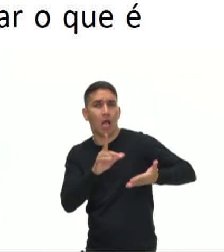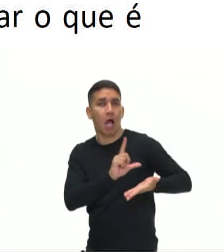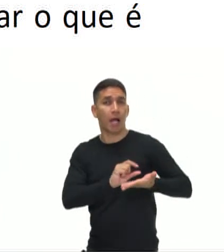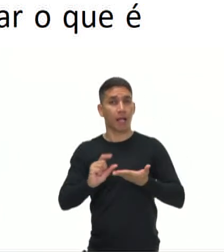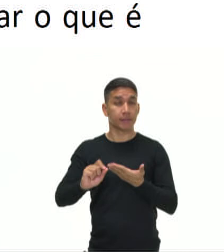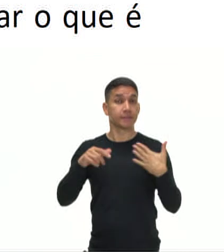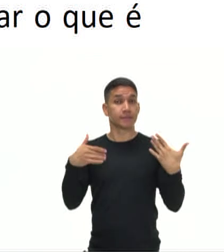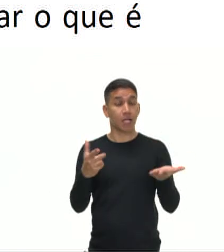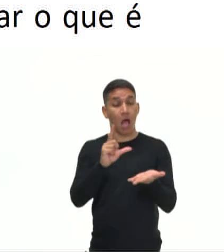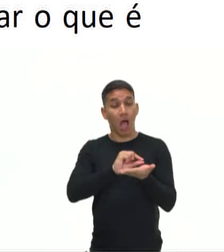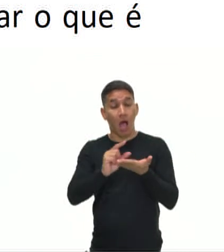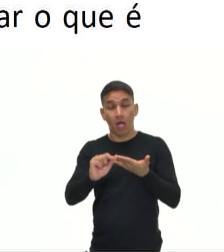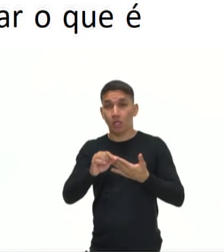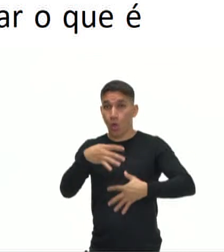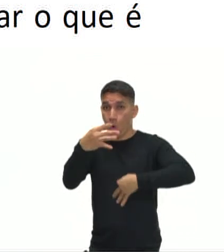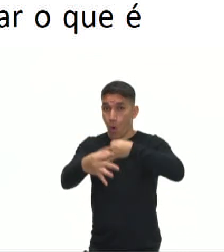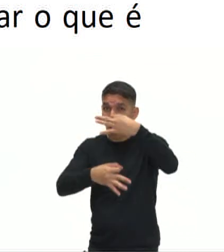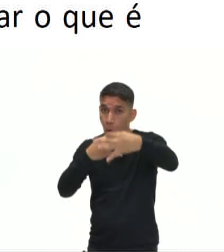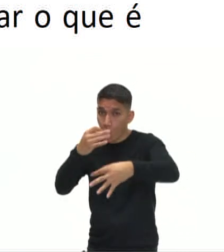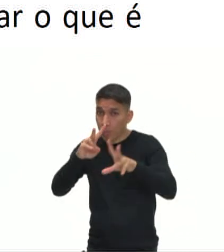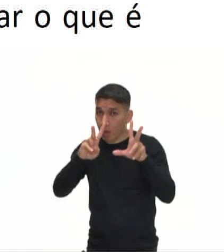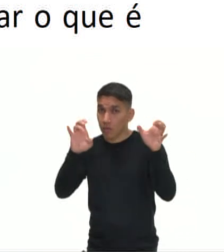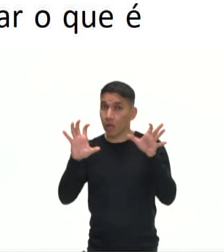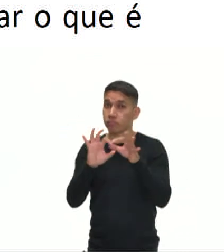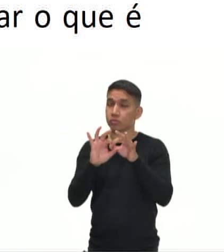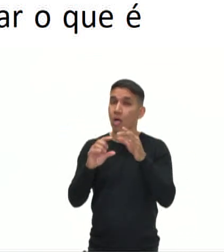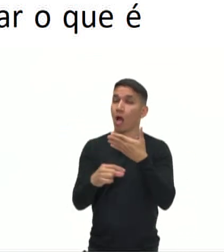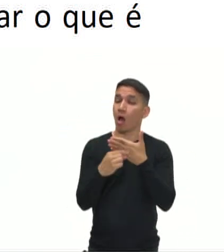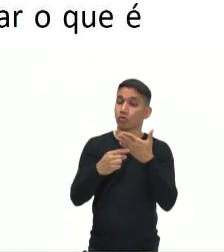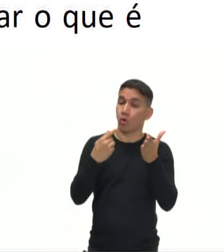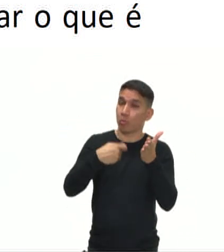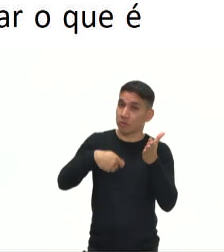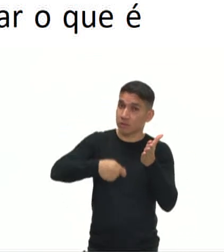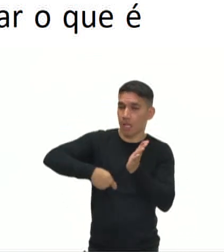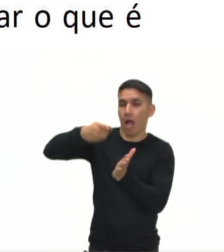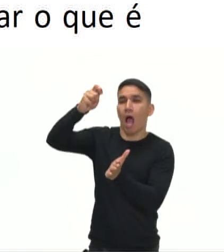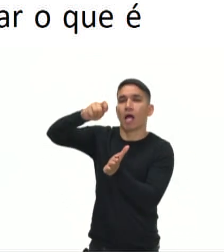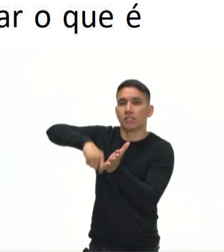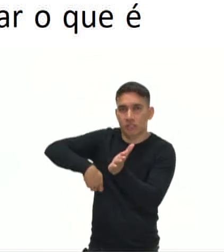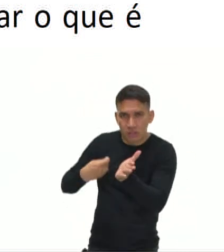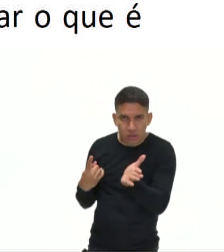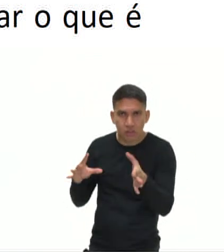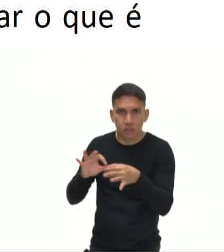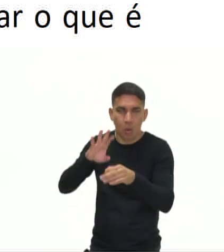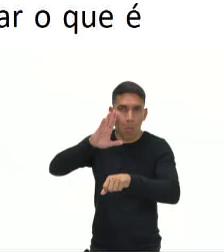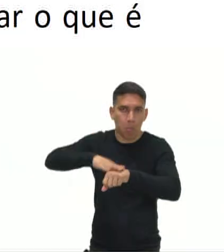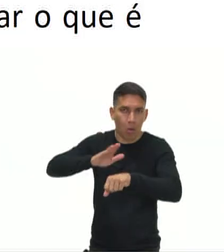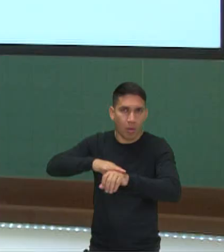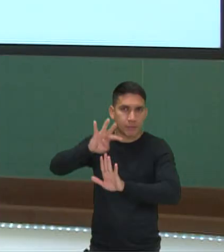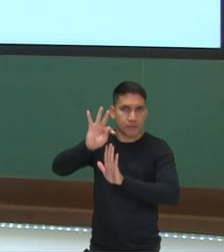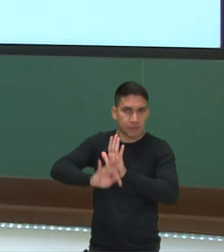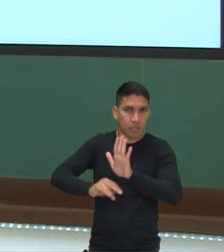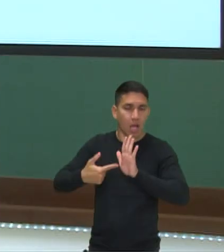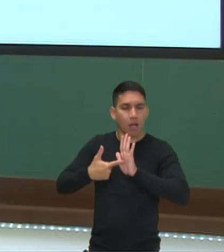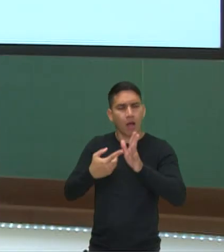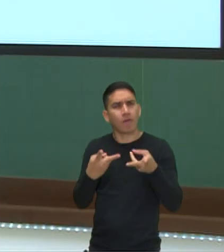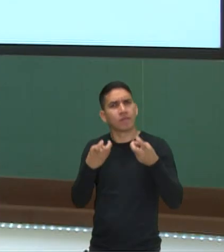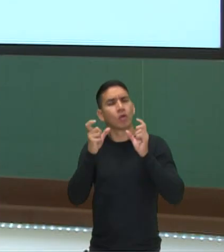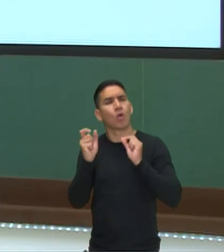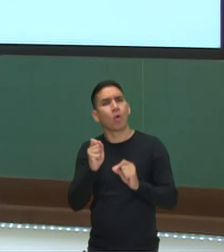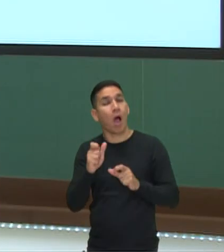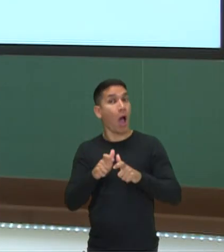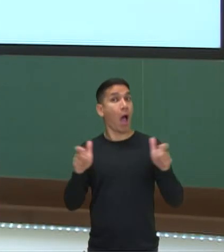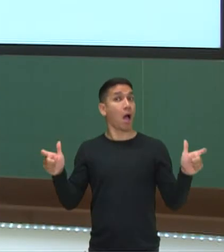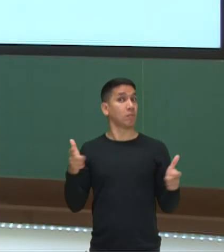artigo de opinião, é importante que o autor assine o seu texto. Nós vimos ali que, na maioria das